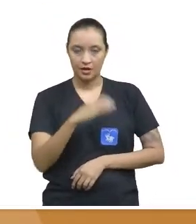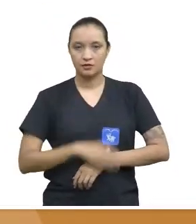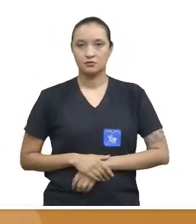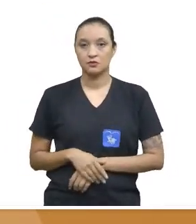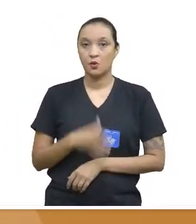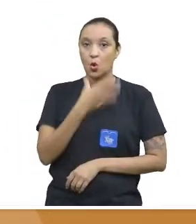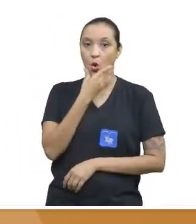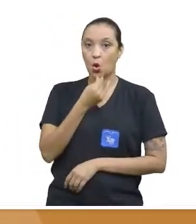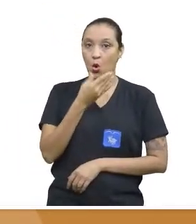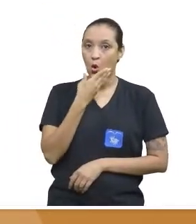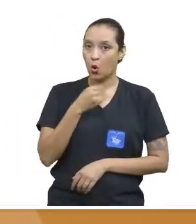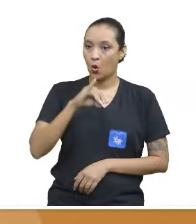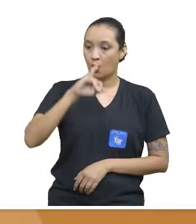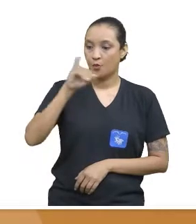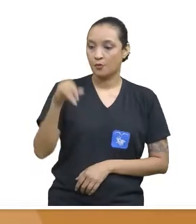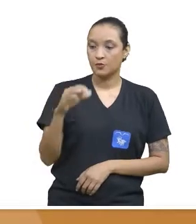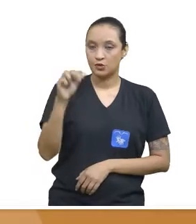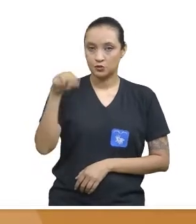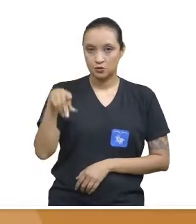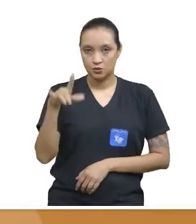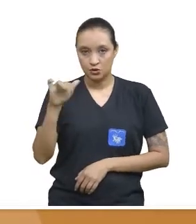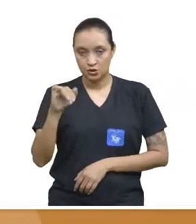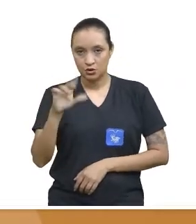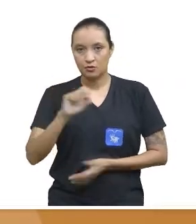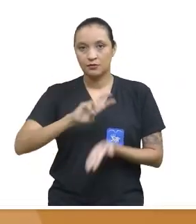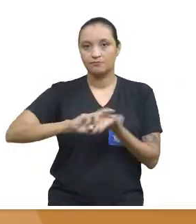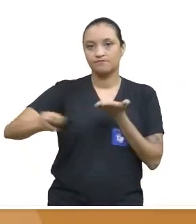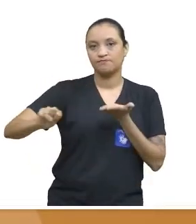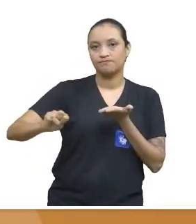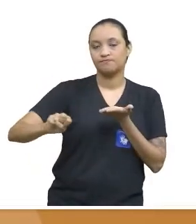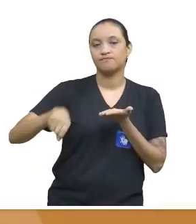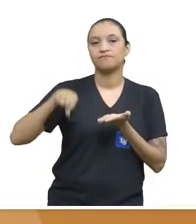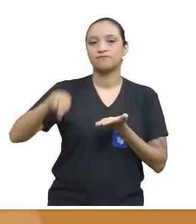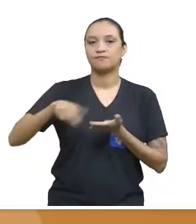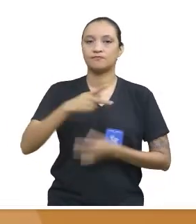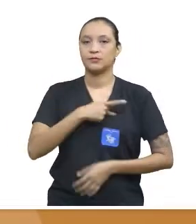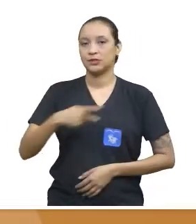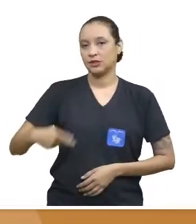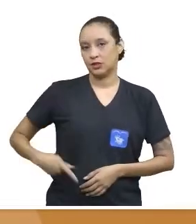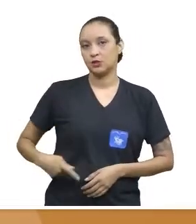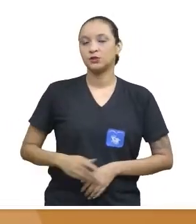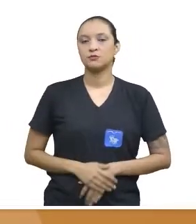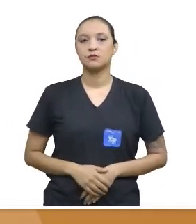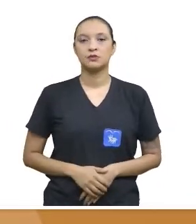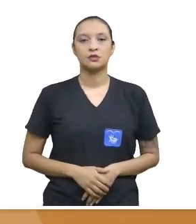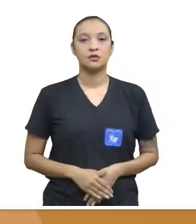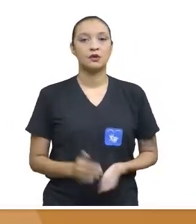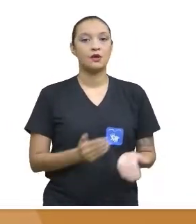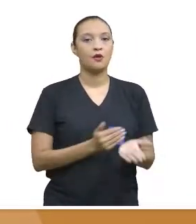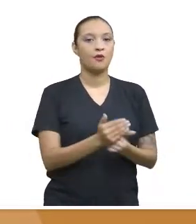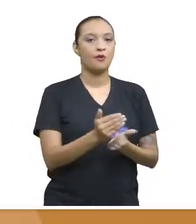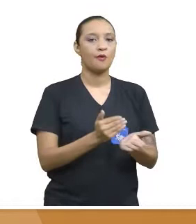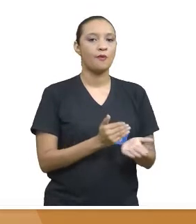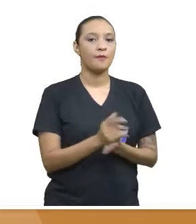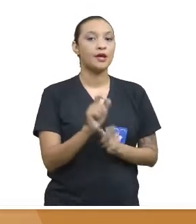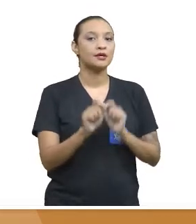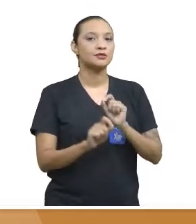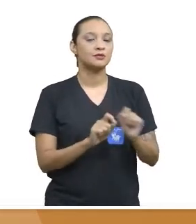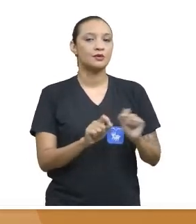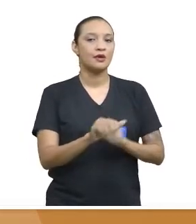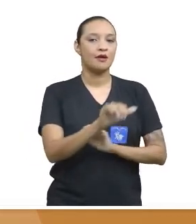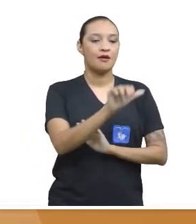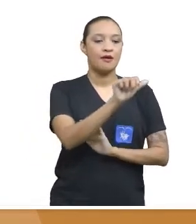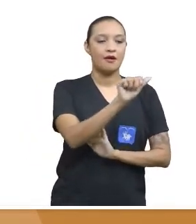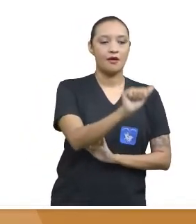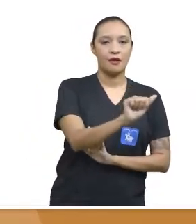destituído do cargo de presidente. E é instaurado logo em seguida o AI número 1, Atos Institucionais número